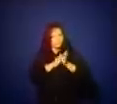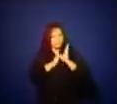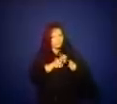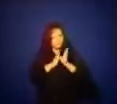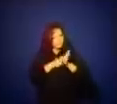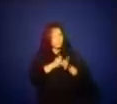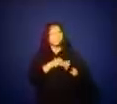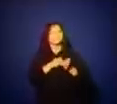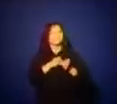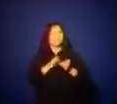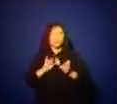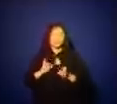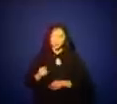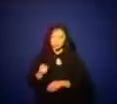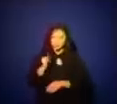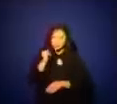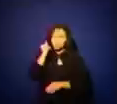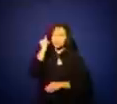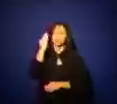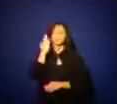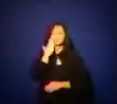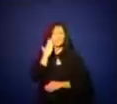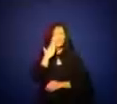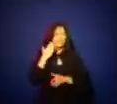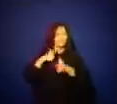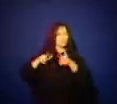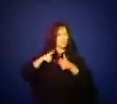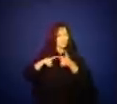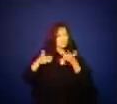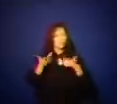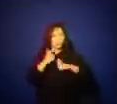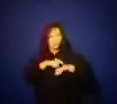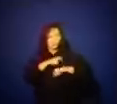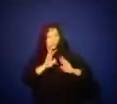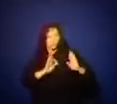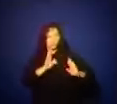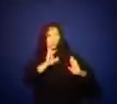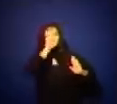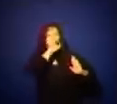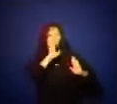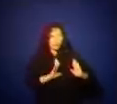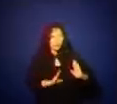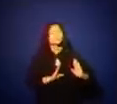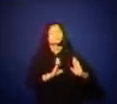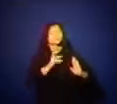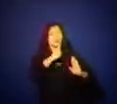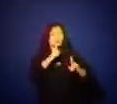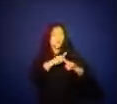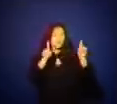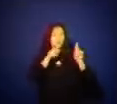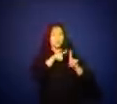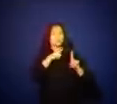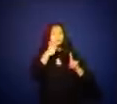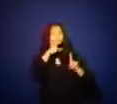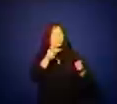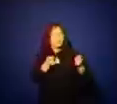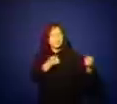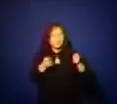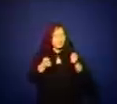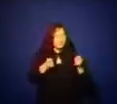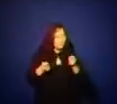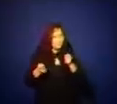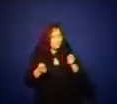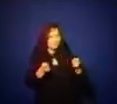sumindo juros no ano Eleitoral da maneira como deve ser pautadas as decisões qualquer banco central